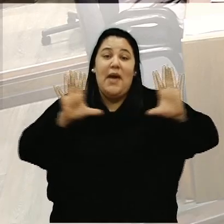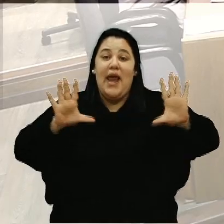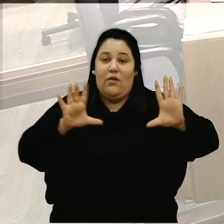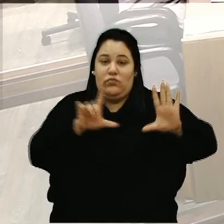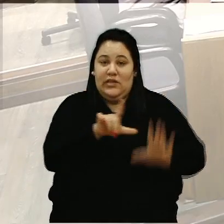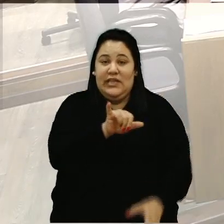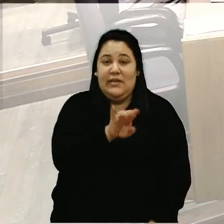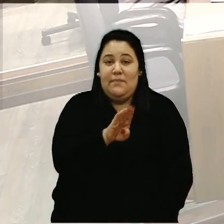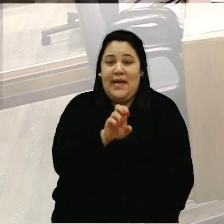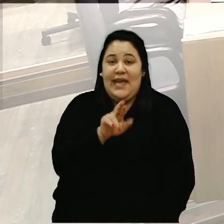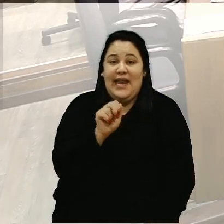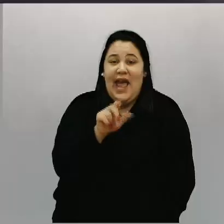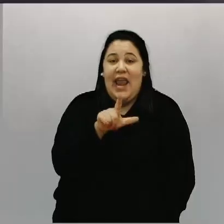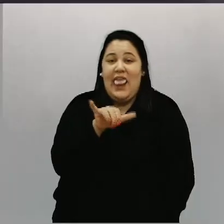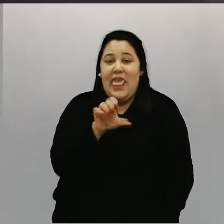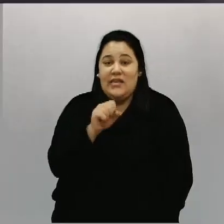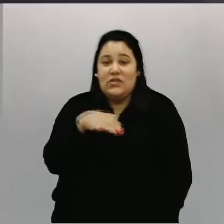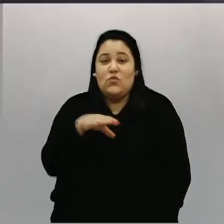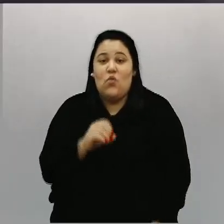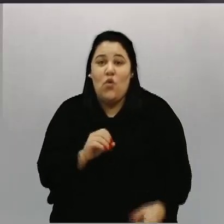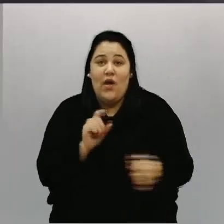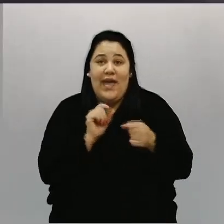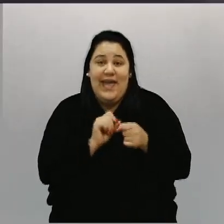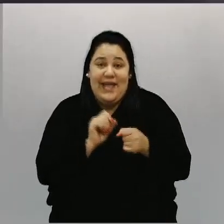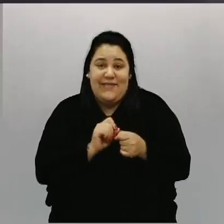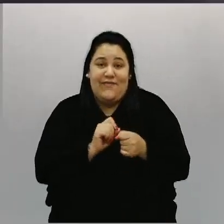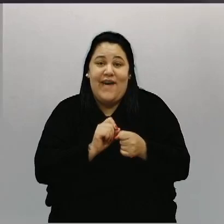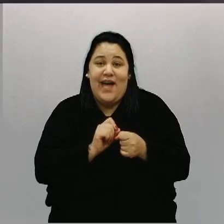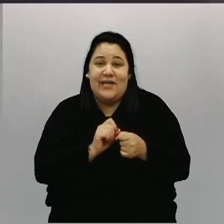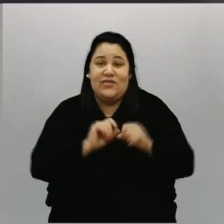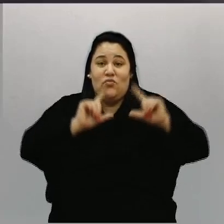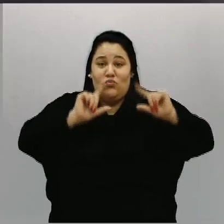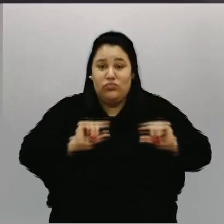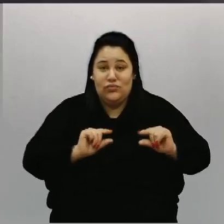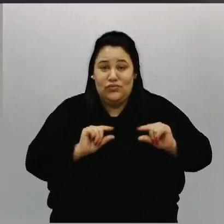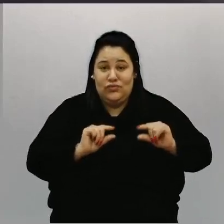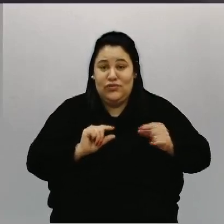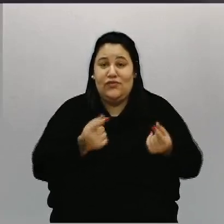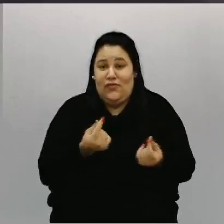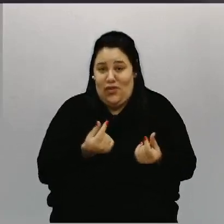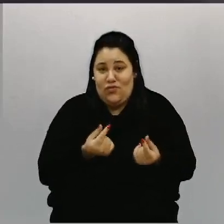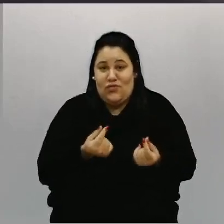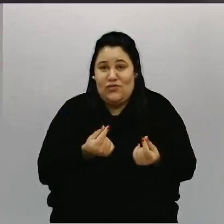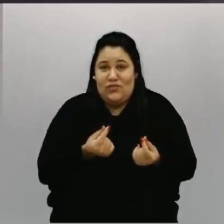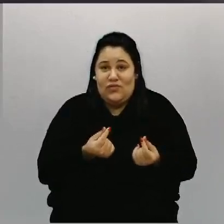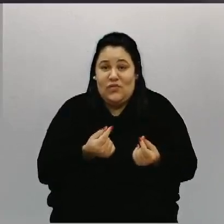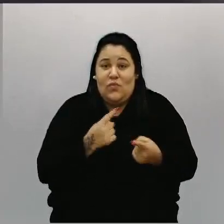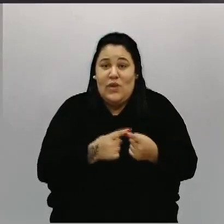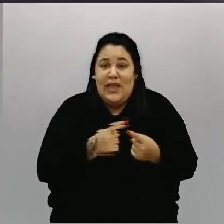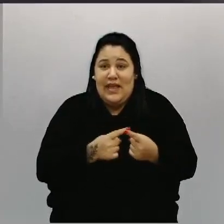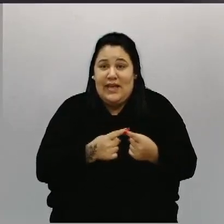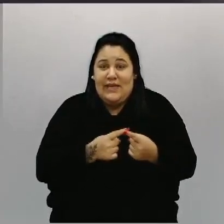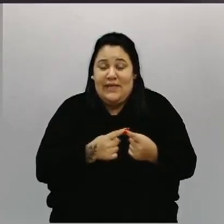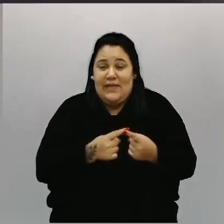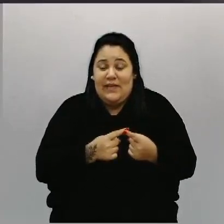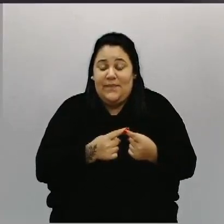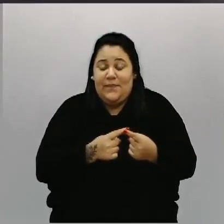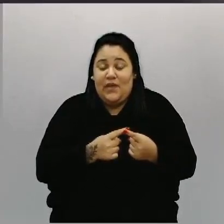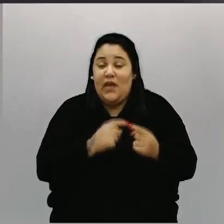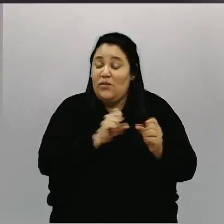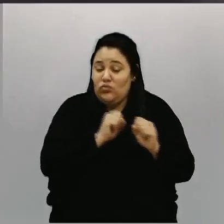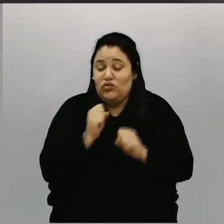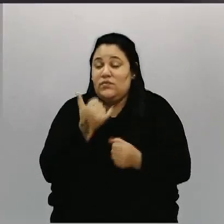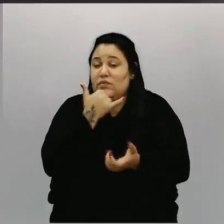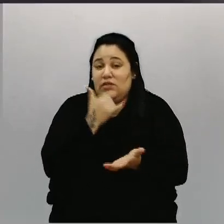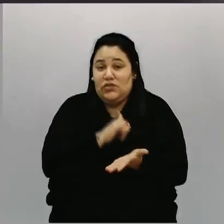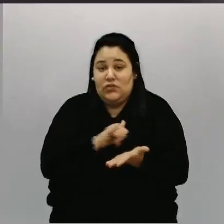governo liberal, ele faz com que a máquina custe menos. A máquina custando menos, ele poderia perdoar não só a dívida do Rio Grande do